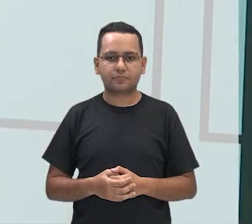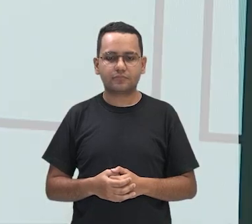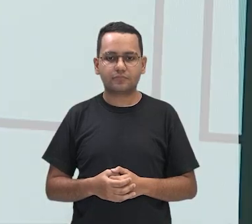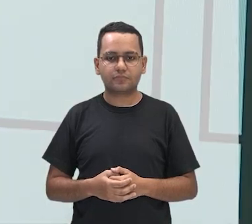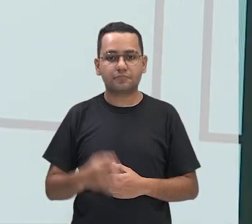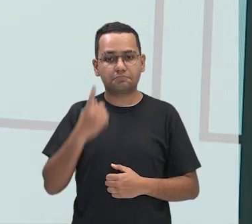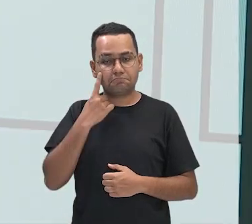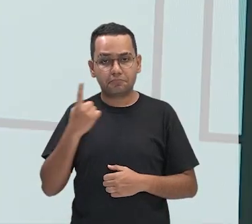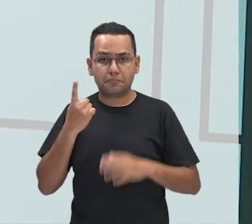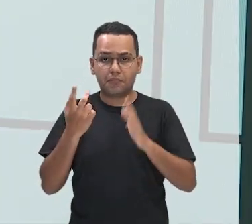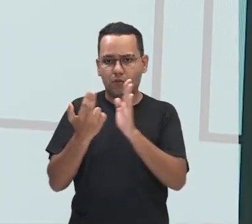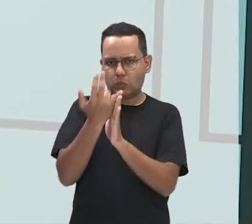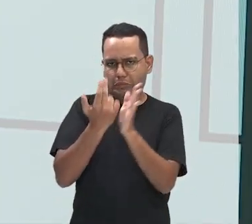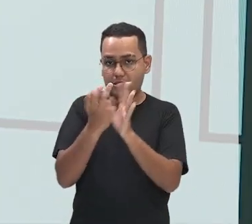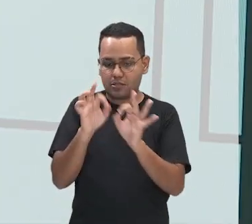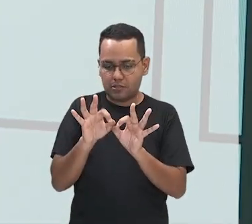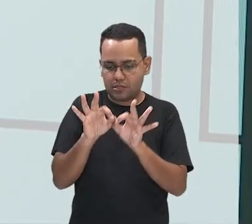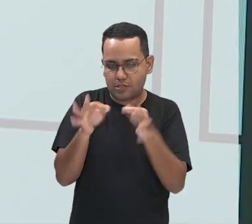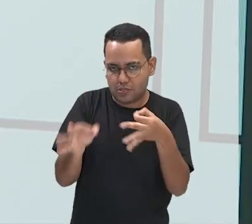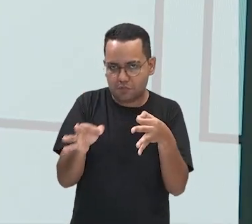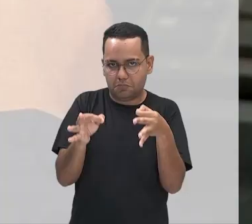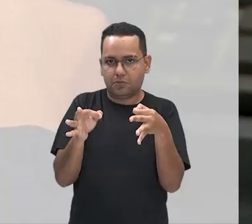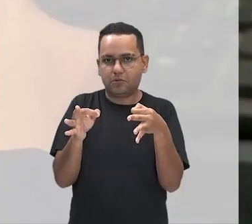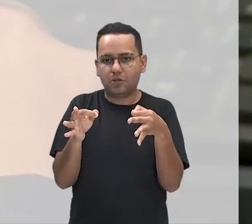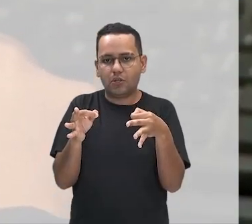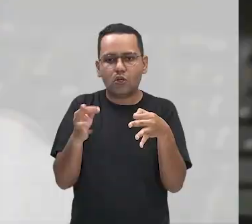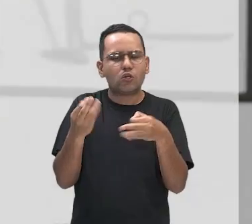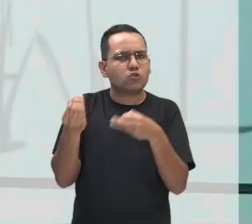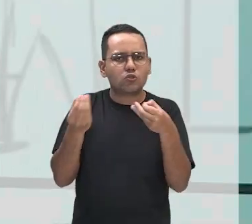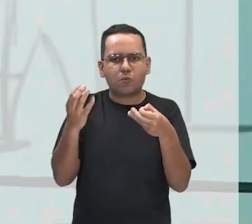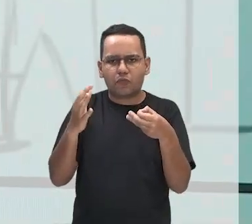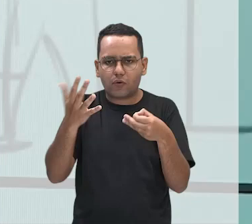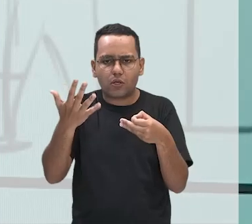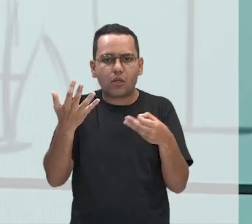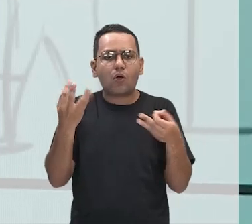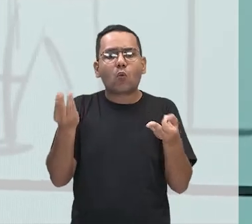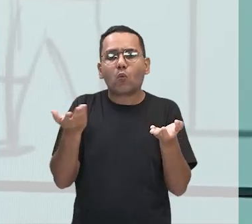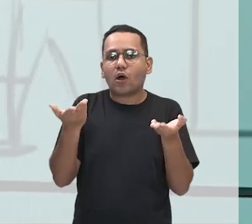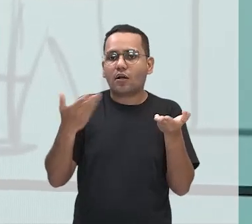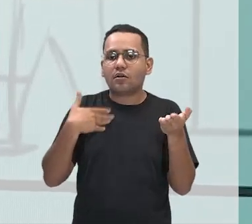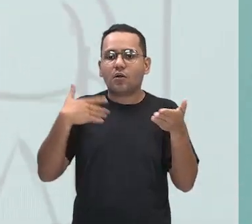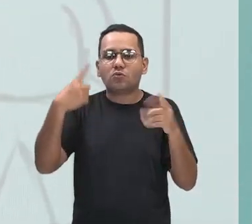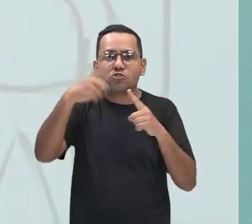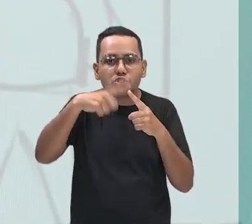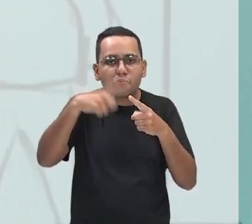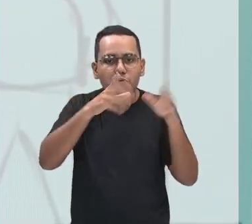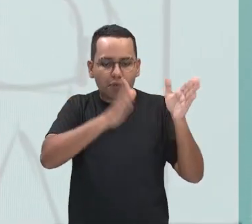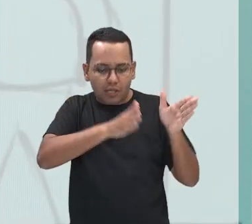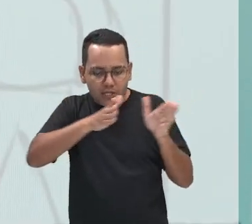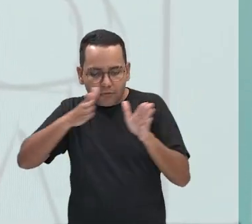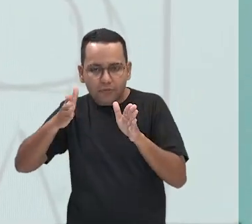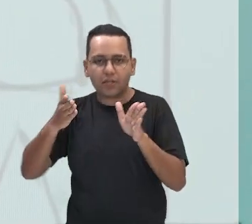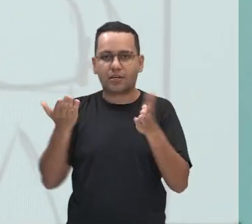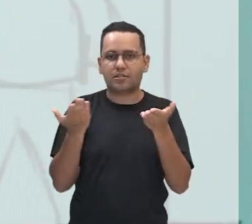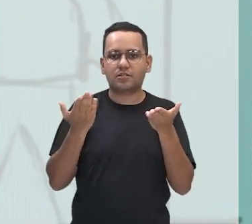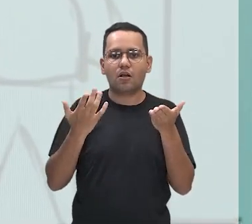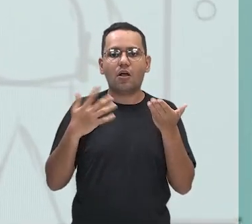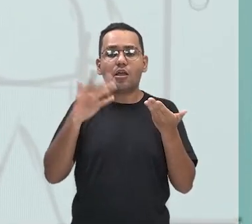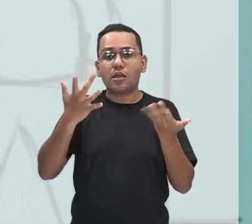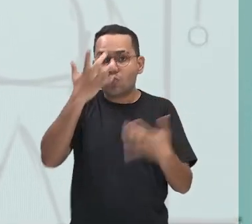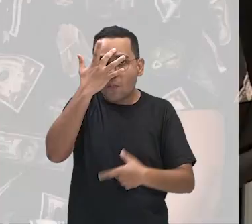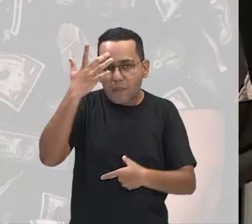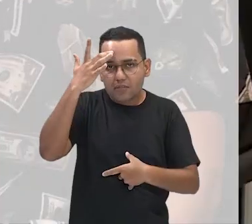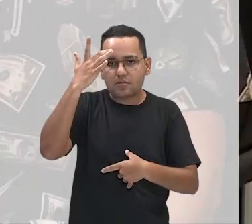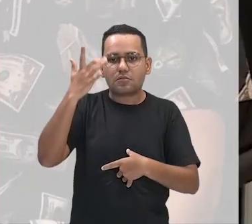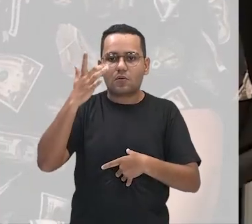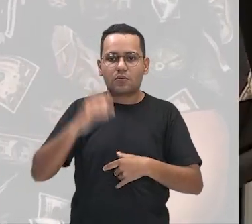Desenhos bem simples que mostram quando a cena vai ter e como que vai ser cada cena, onde vai ser colocado o personagem e também um